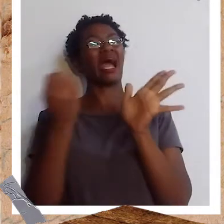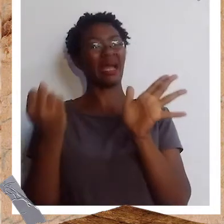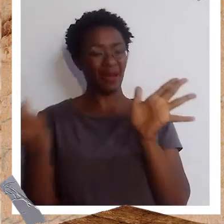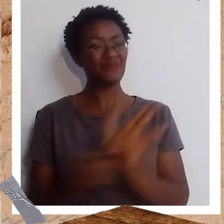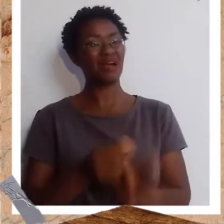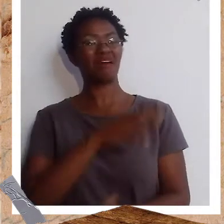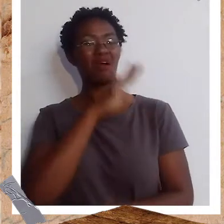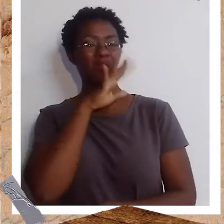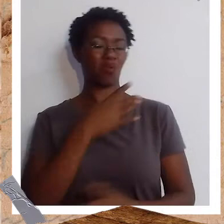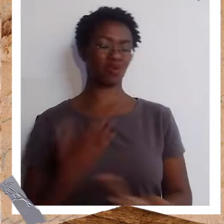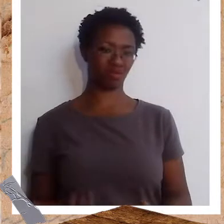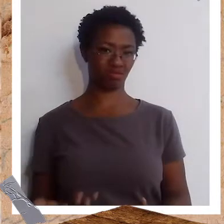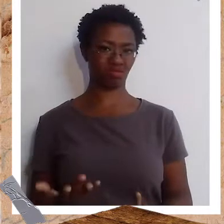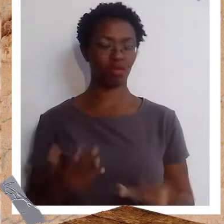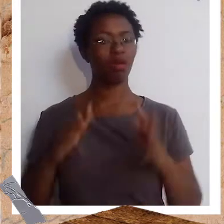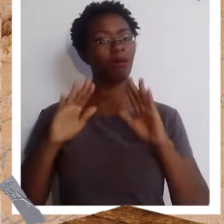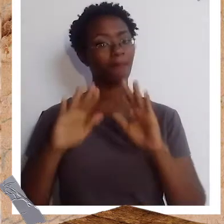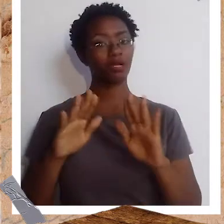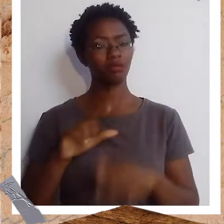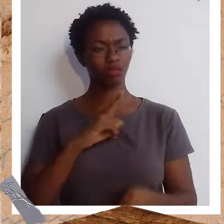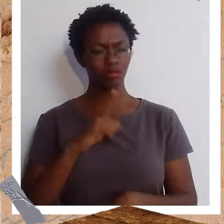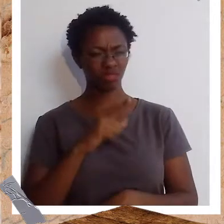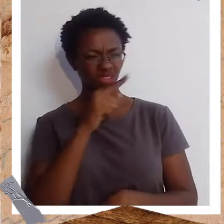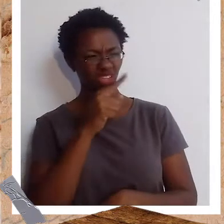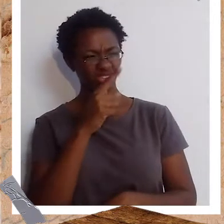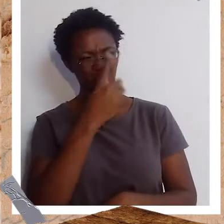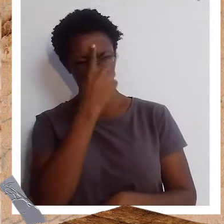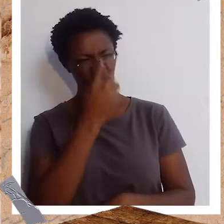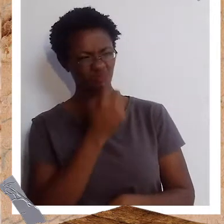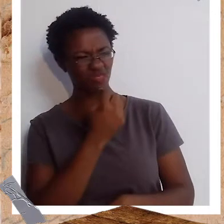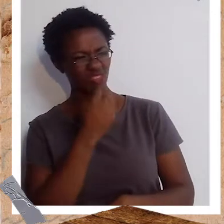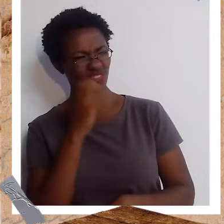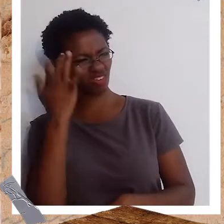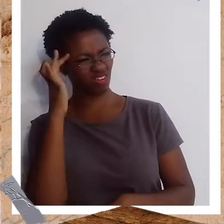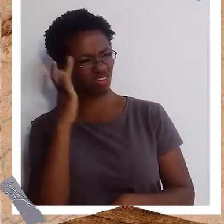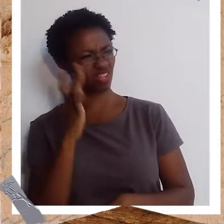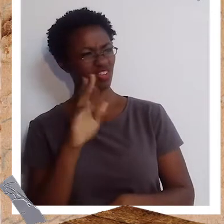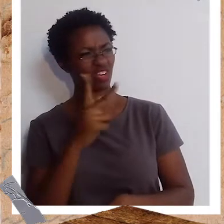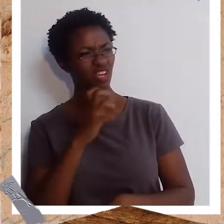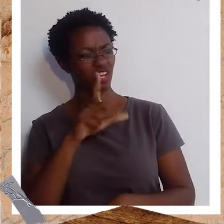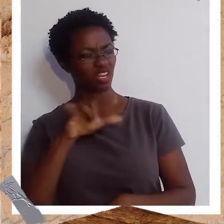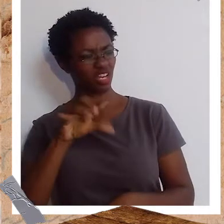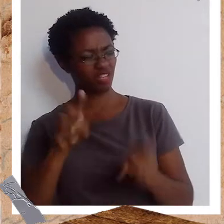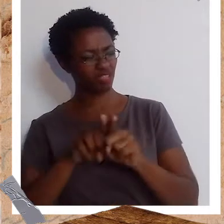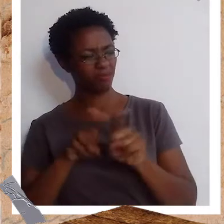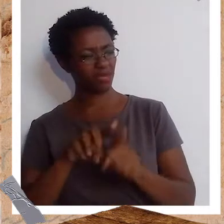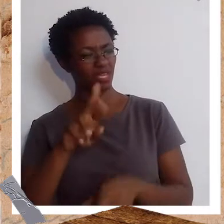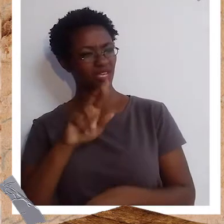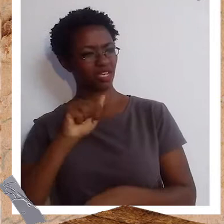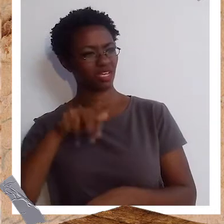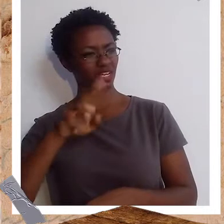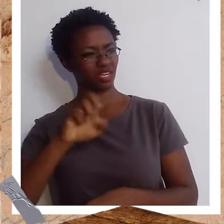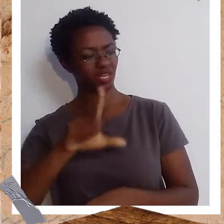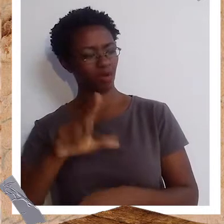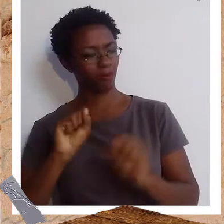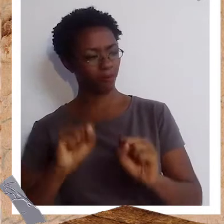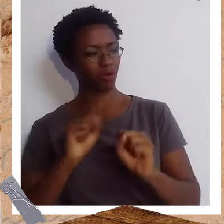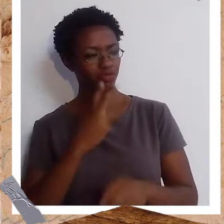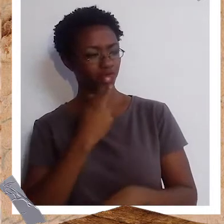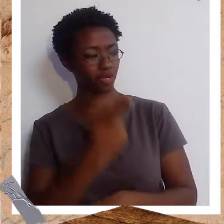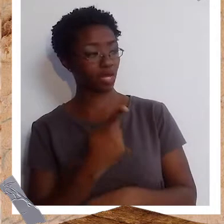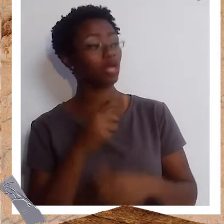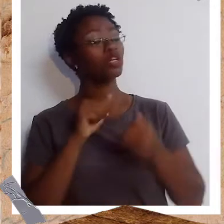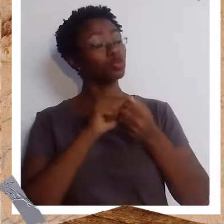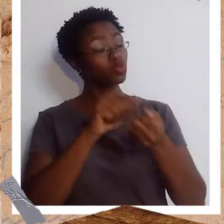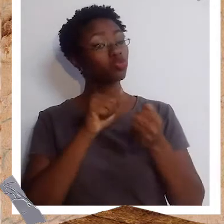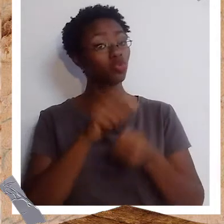estigmatização. Aí a gente tem uma imagem, acho que Hélio e Raquel podem comentar, da Carolina ao lado da Miss Renascença da